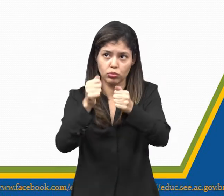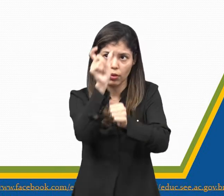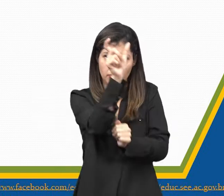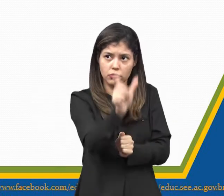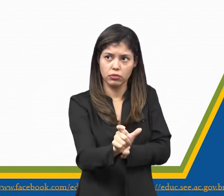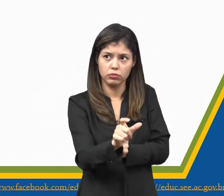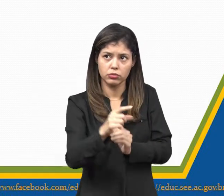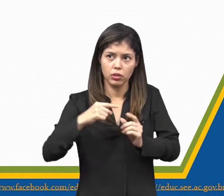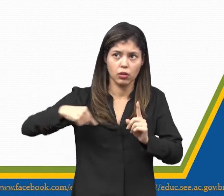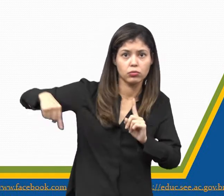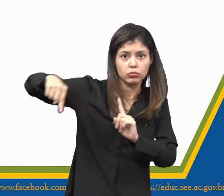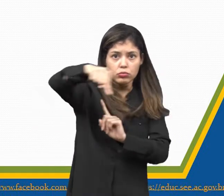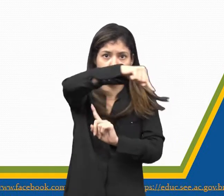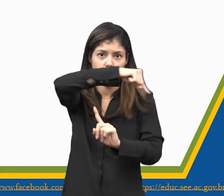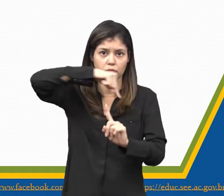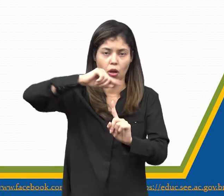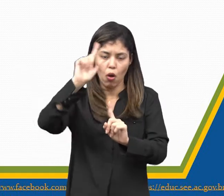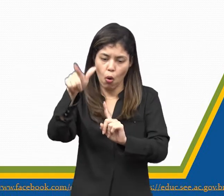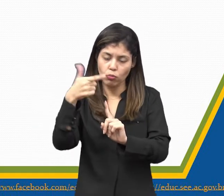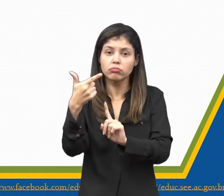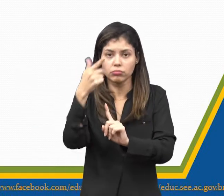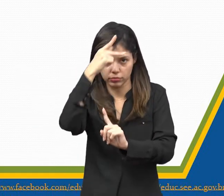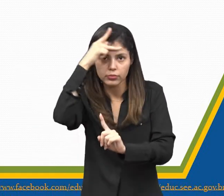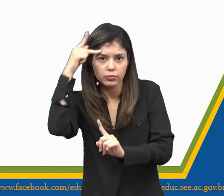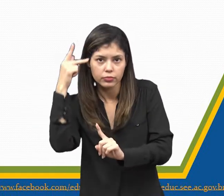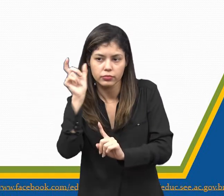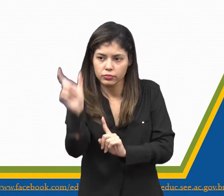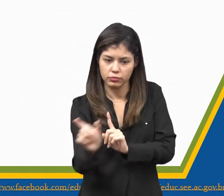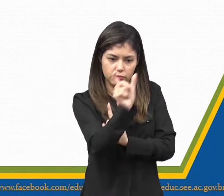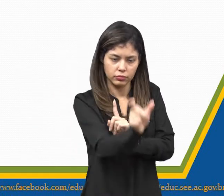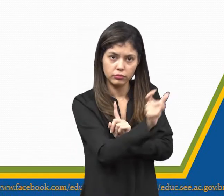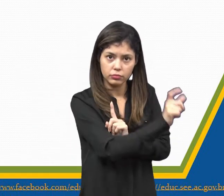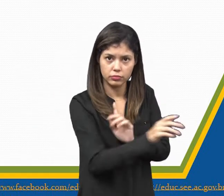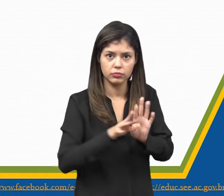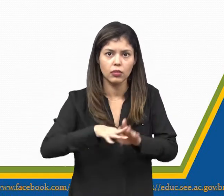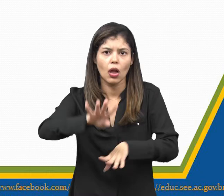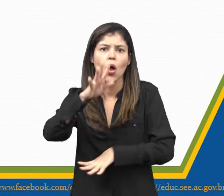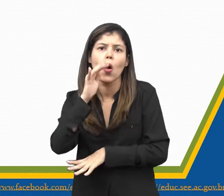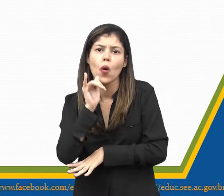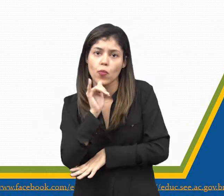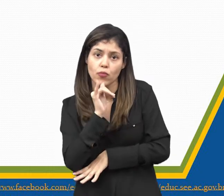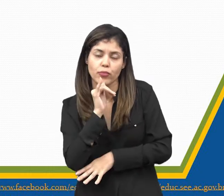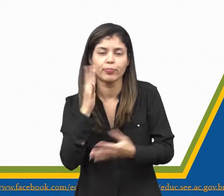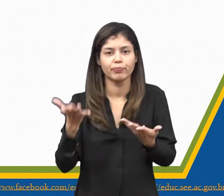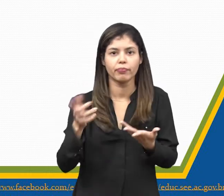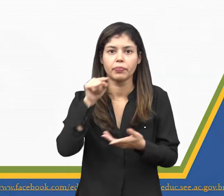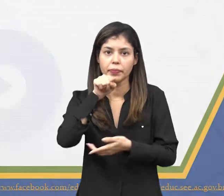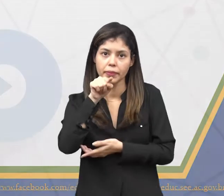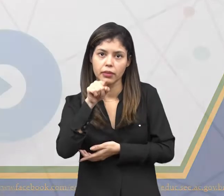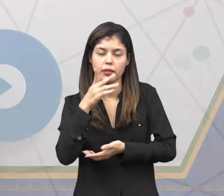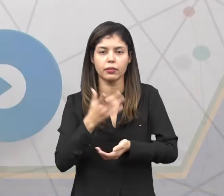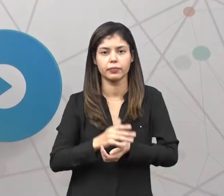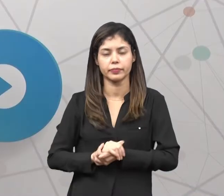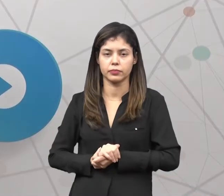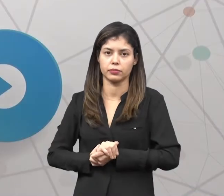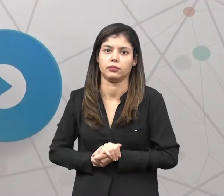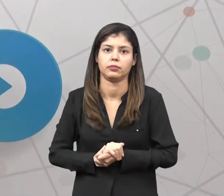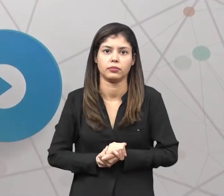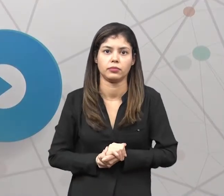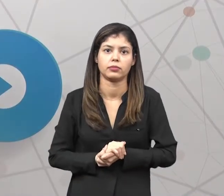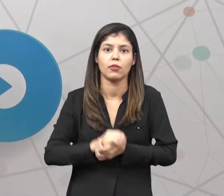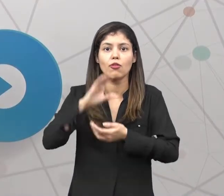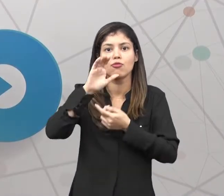torno giram outras. Geralmente o que aqui? O que a gente viu aqui, ó. Essa tirinha aqui, ó,